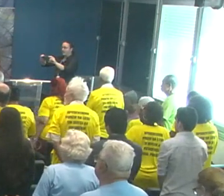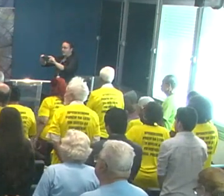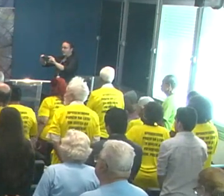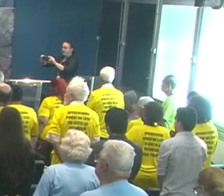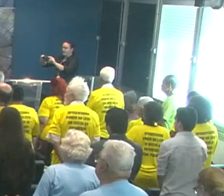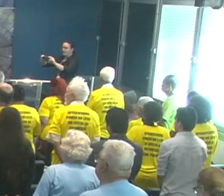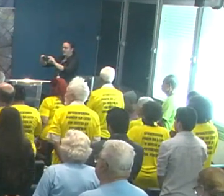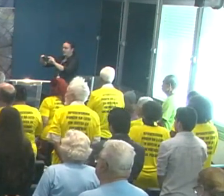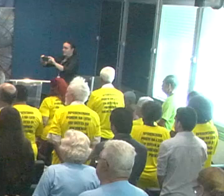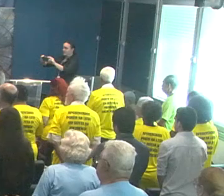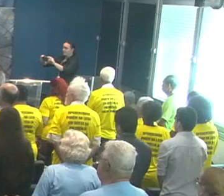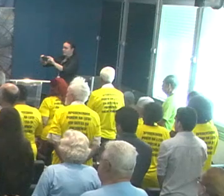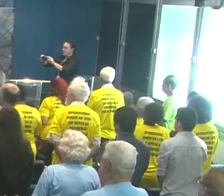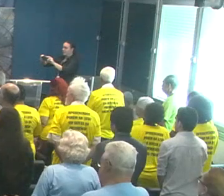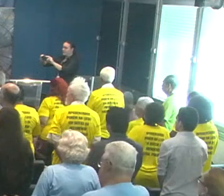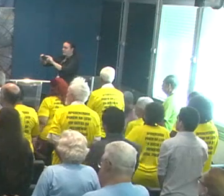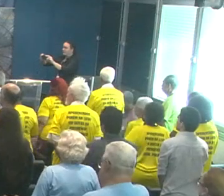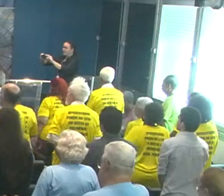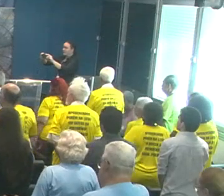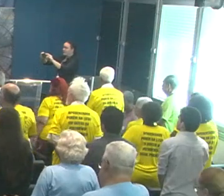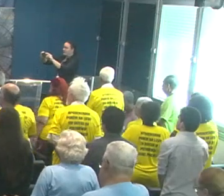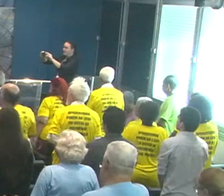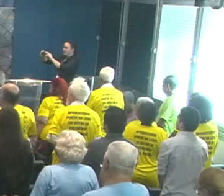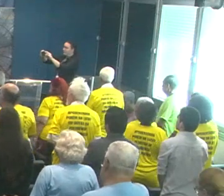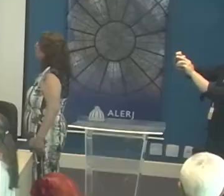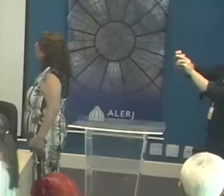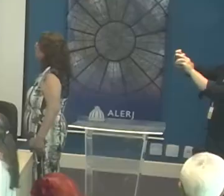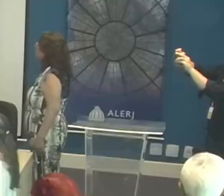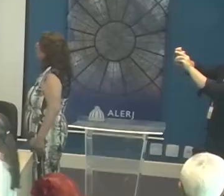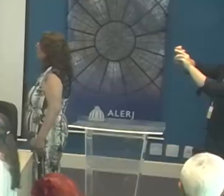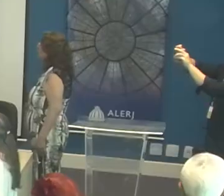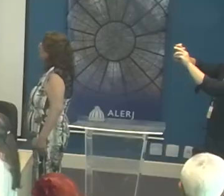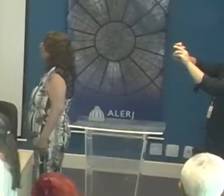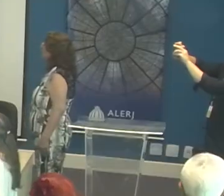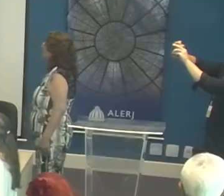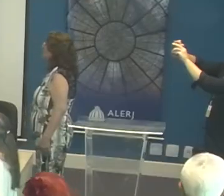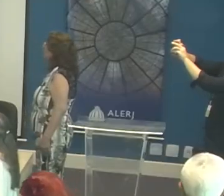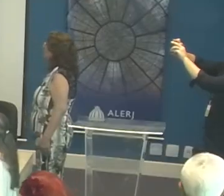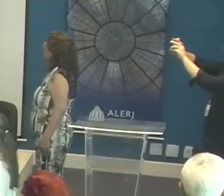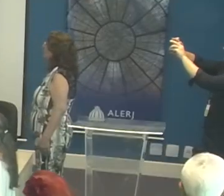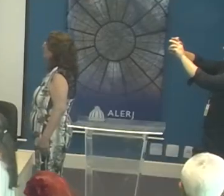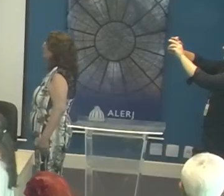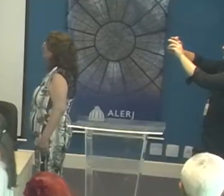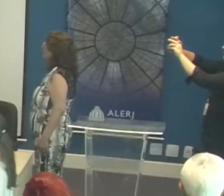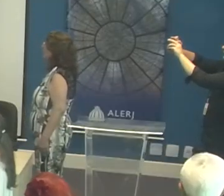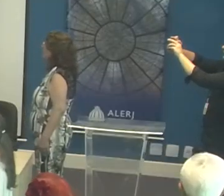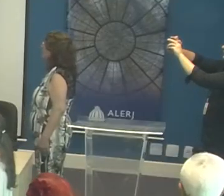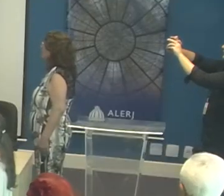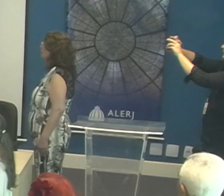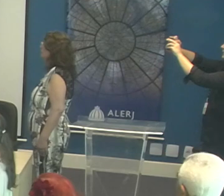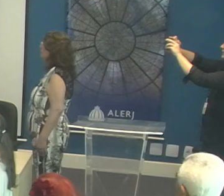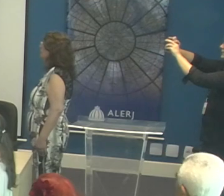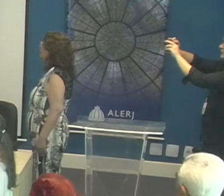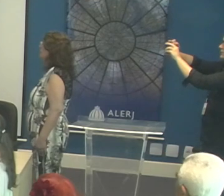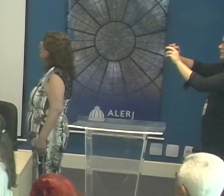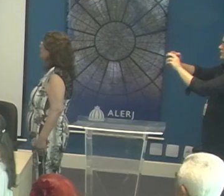brado retumbante, e o sol da liberdade em